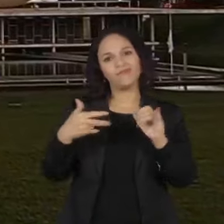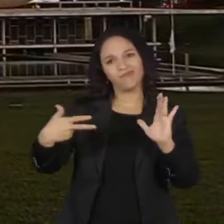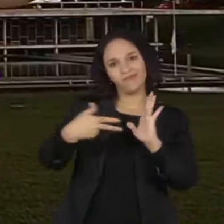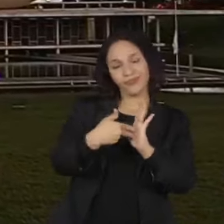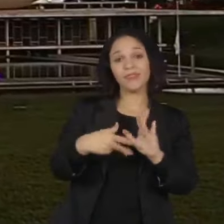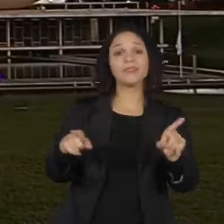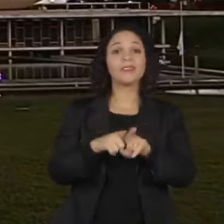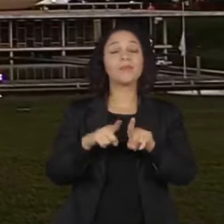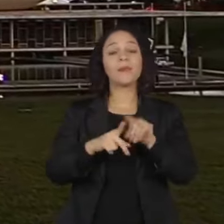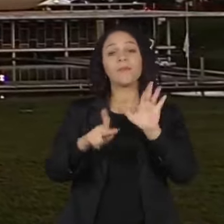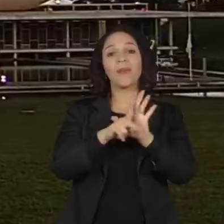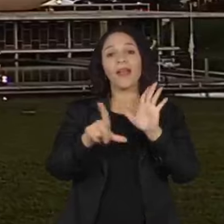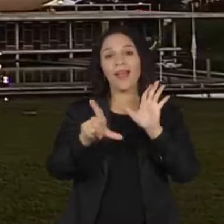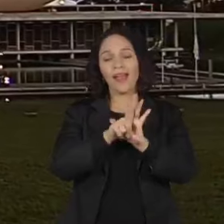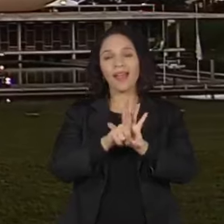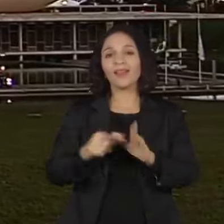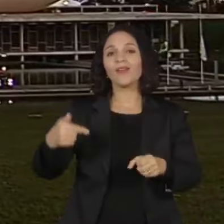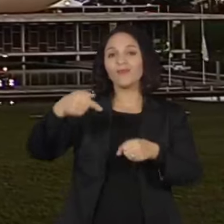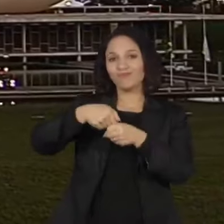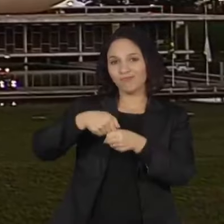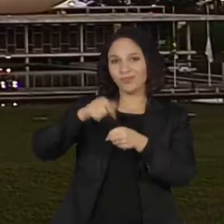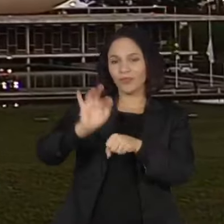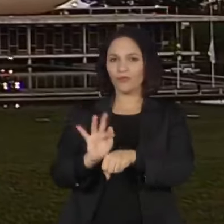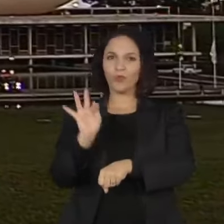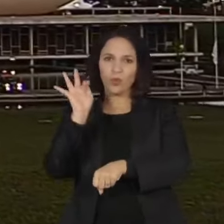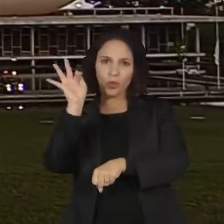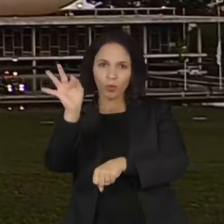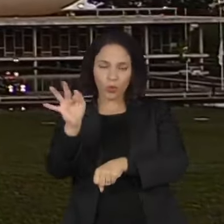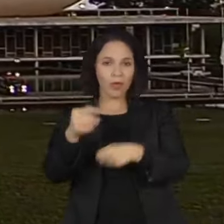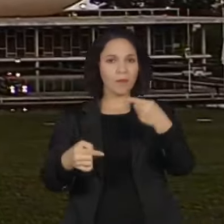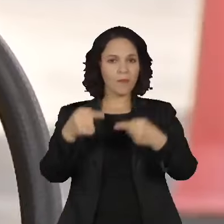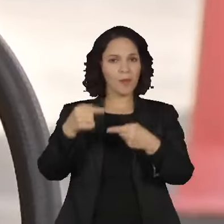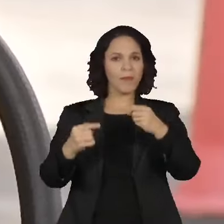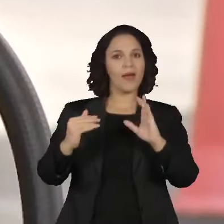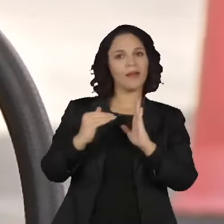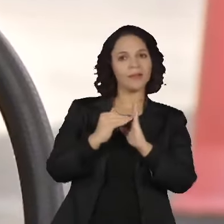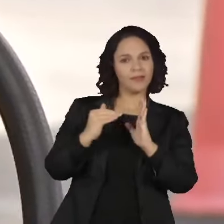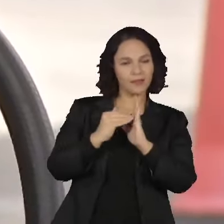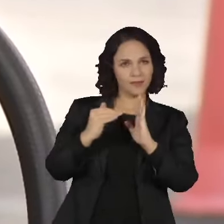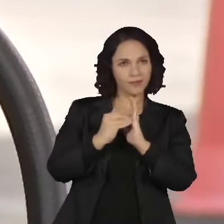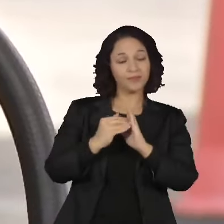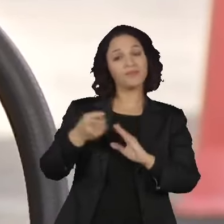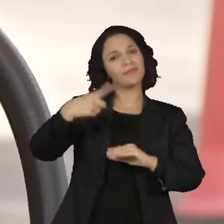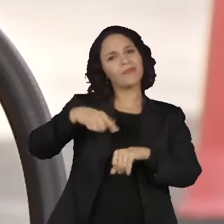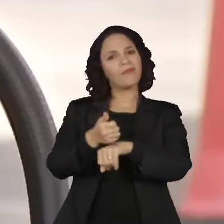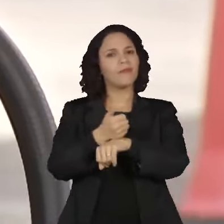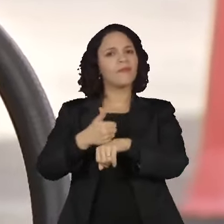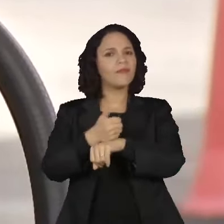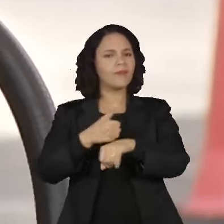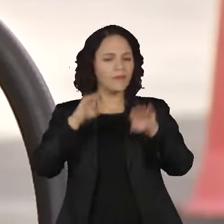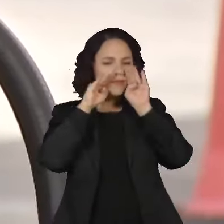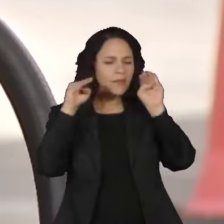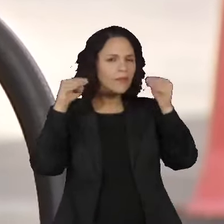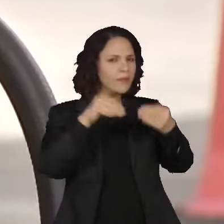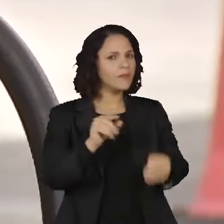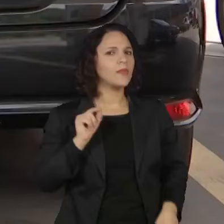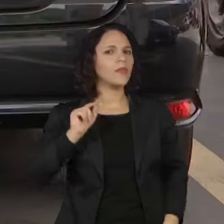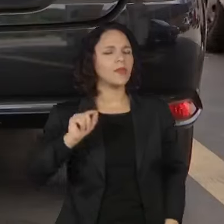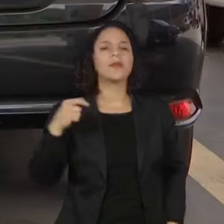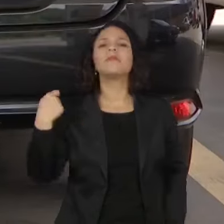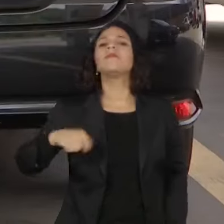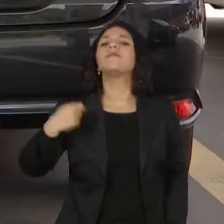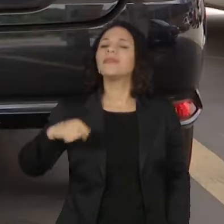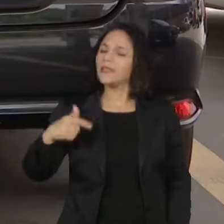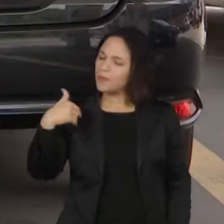o Projeto de Lei do Combustível do Futuro é em discussão no Senado, especialistas indicam a necessidade de